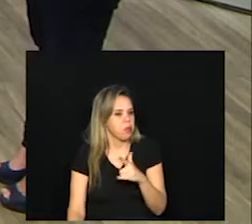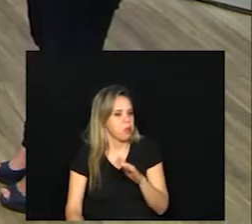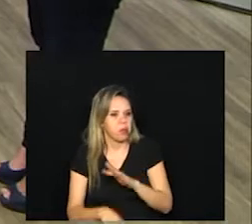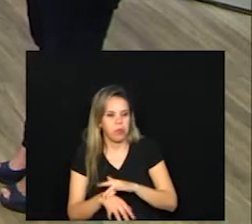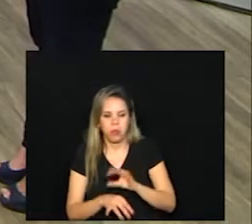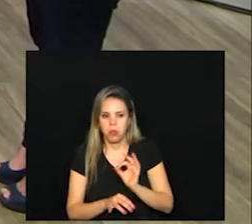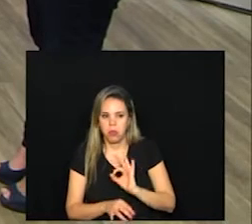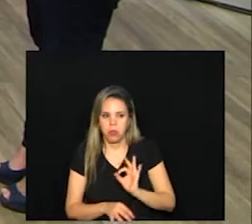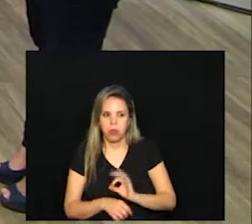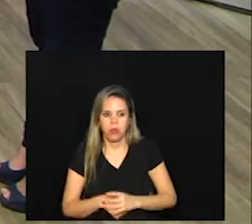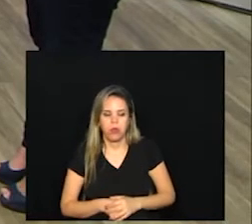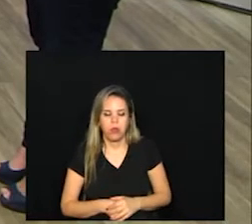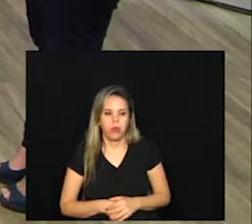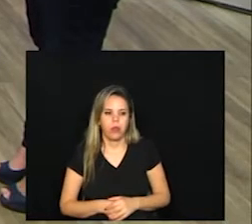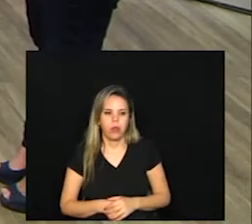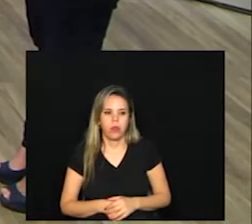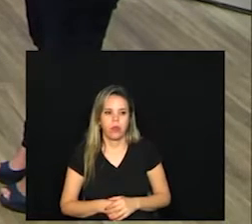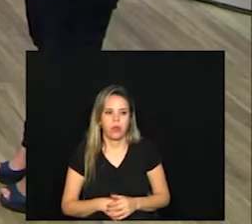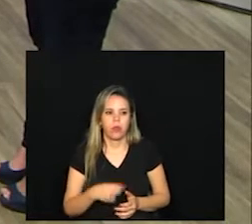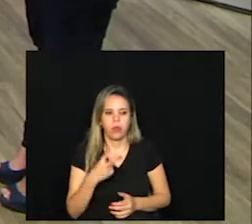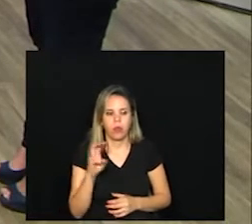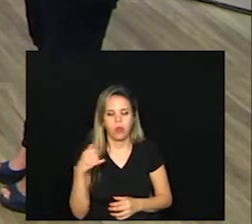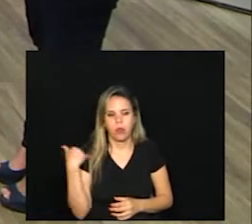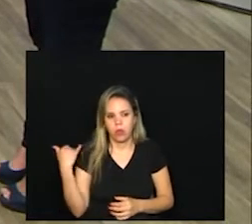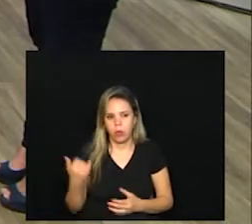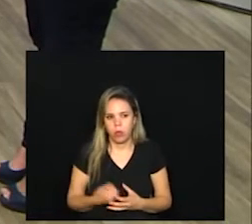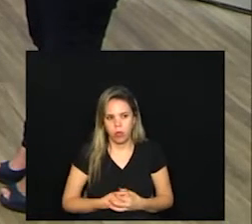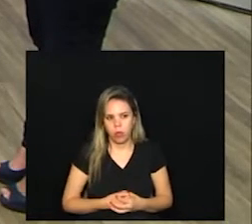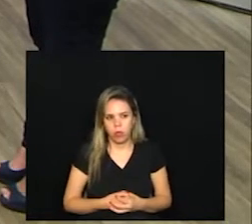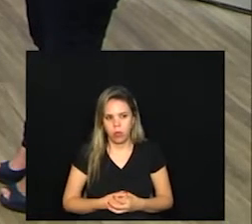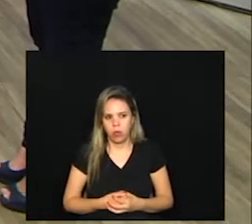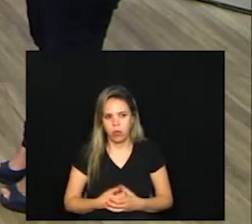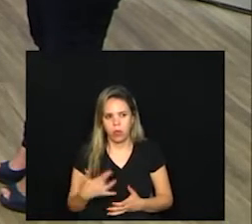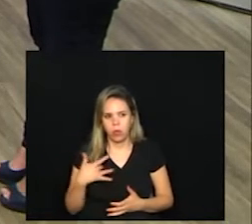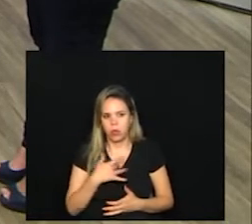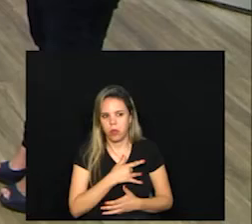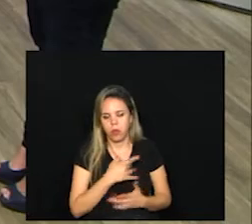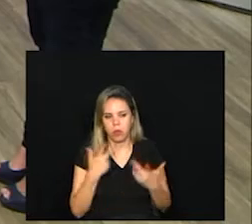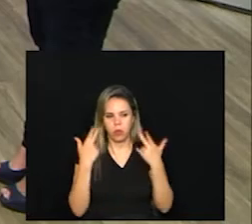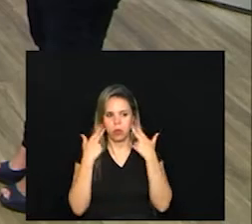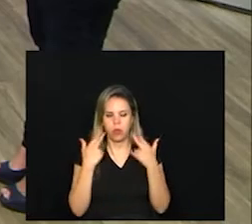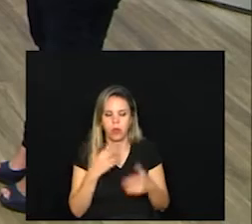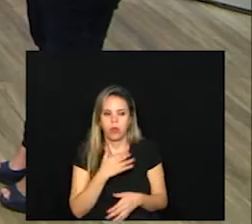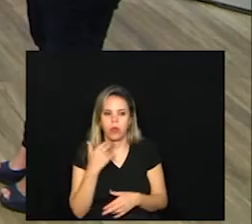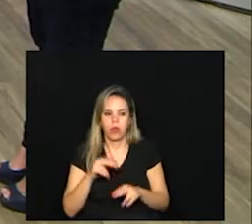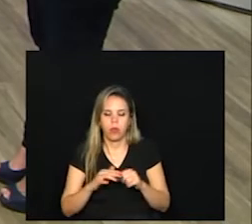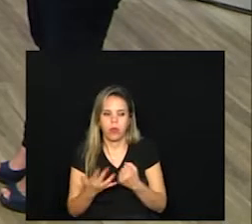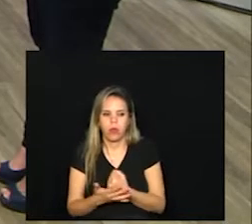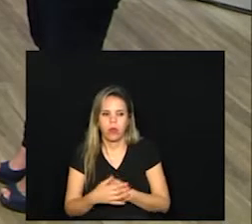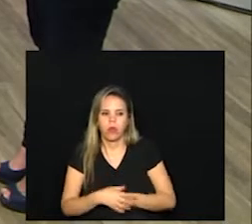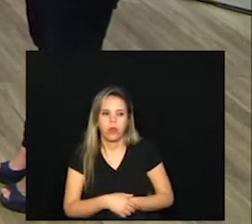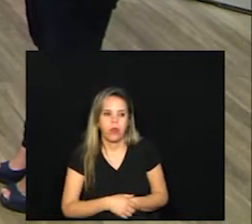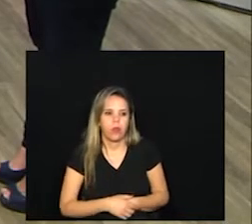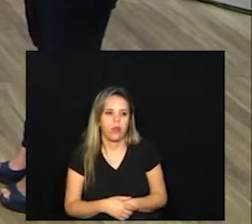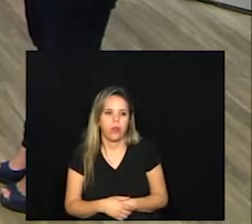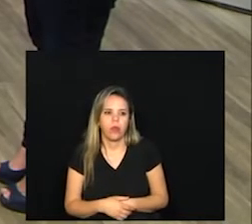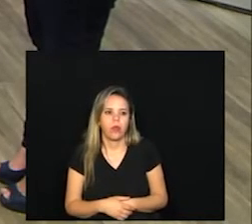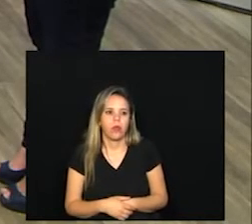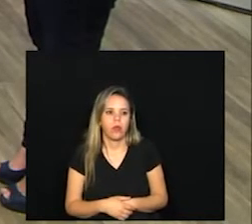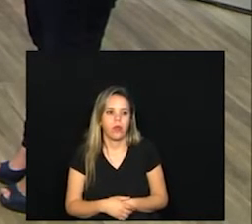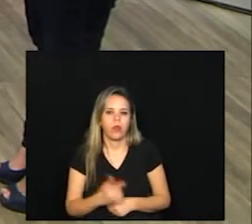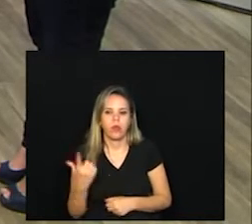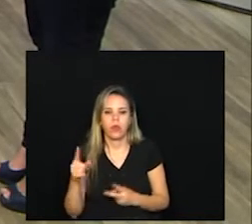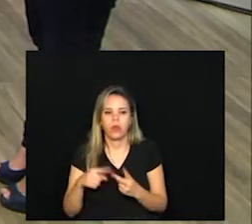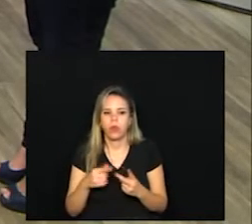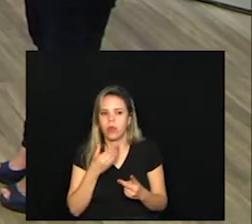tinha comorbidades. 25 anos, saudável e que perdeu a vida para a Covid-19. Um